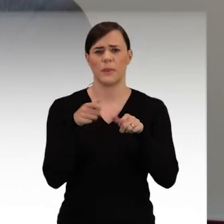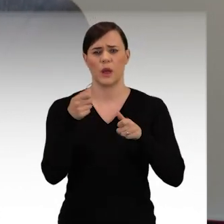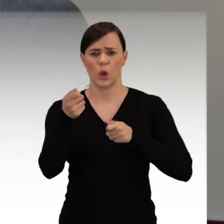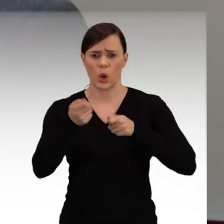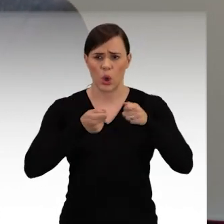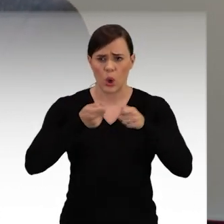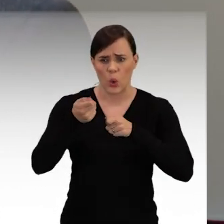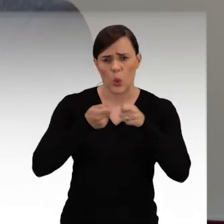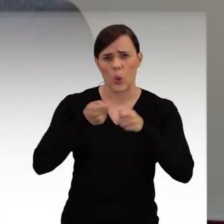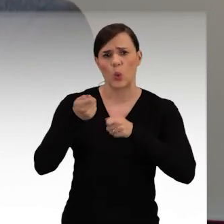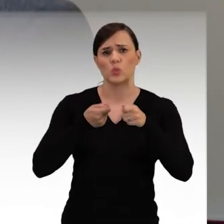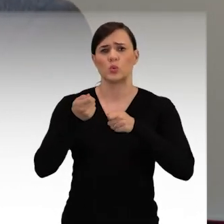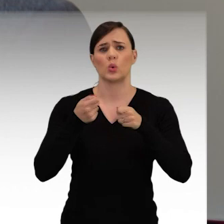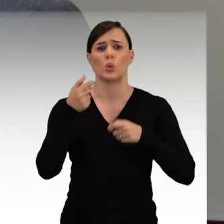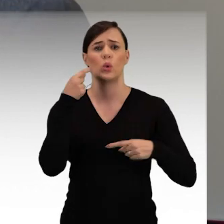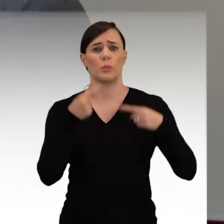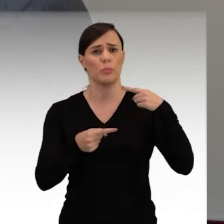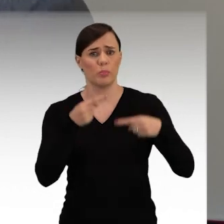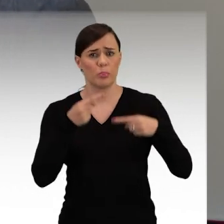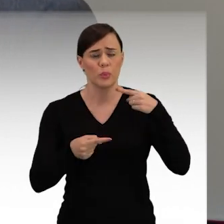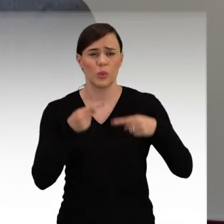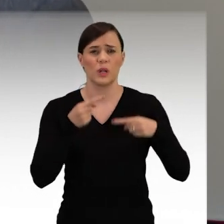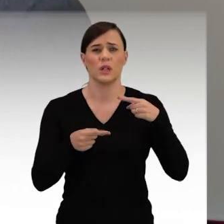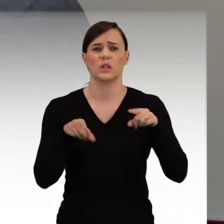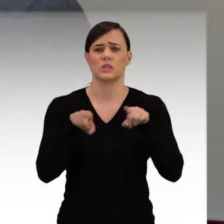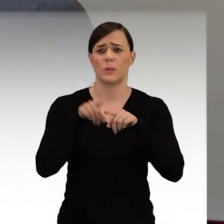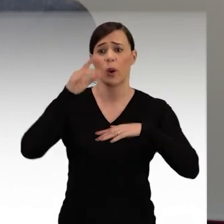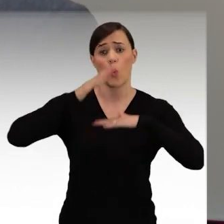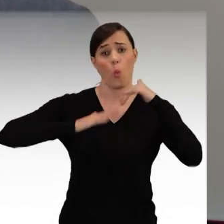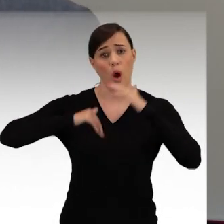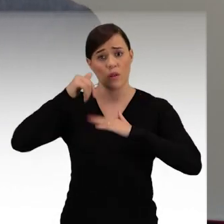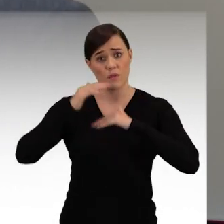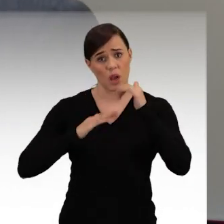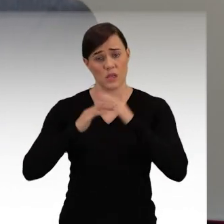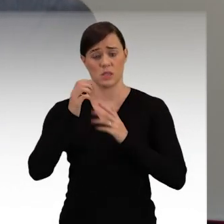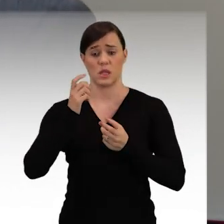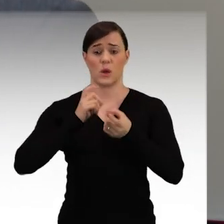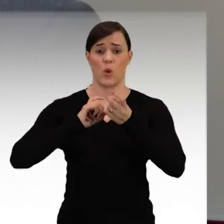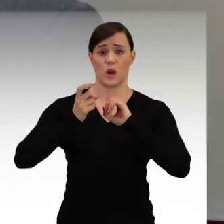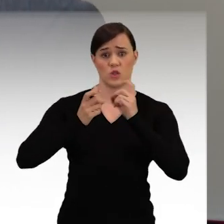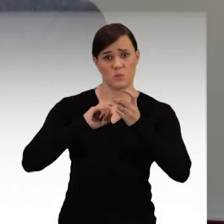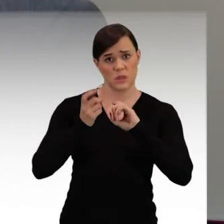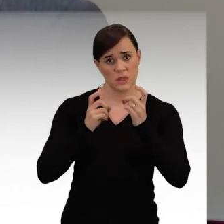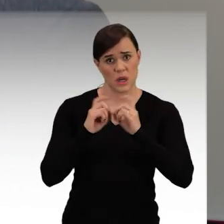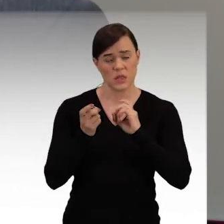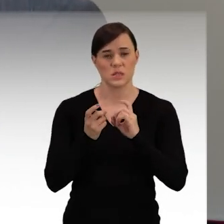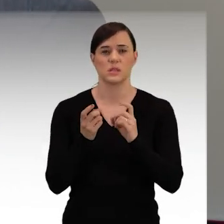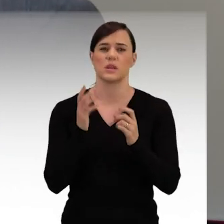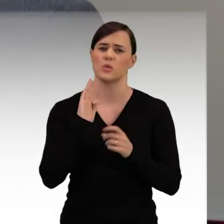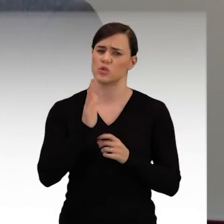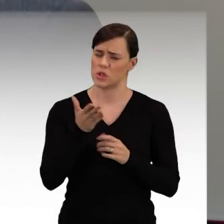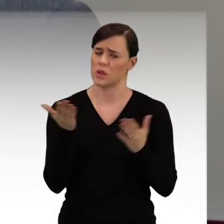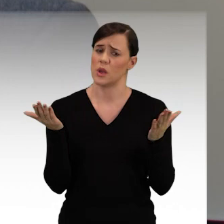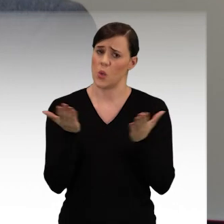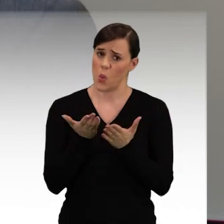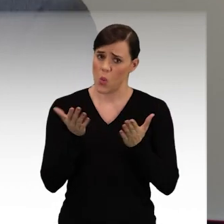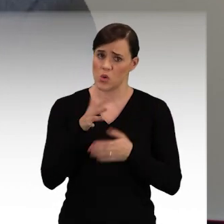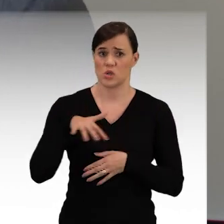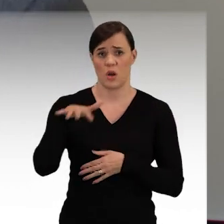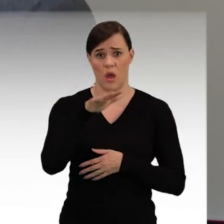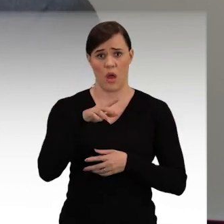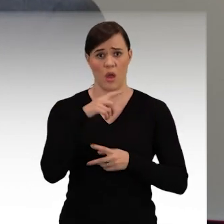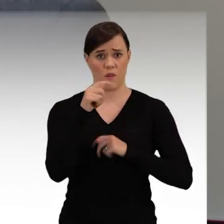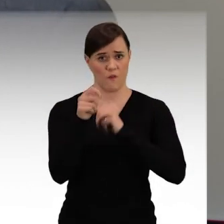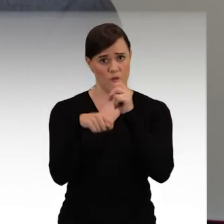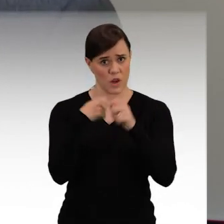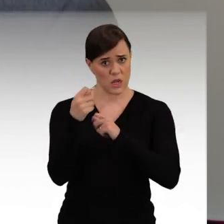né? Políticas, controles internos, algum tipo de qualificação para administradores, talvez, como já existe hoje no mercado financeiro. Então,